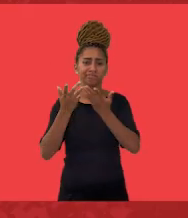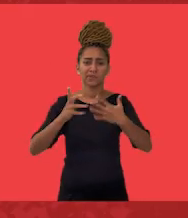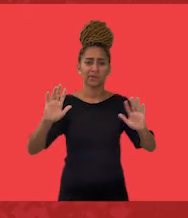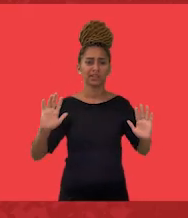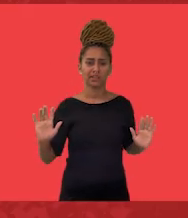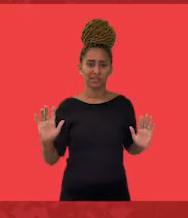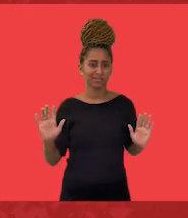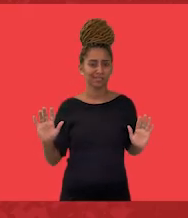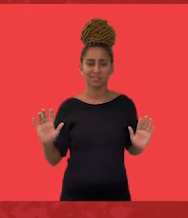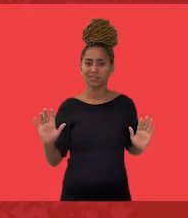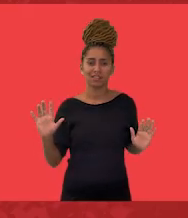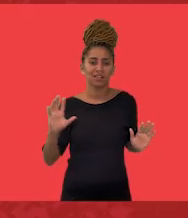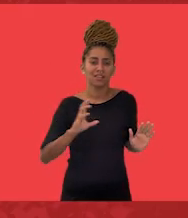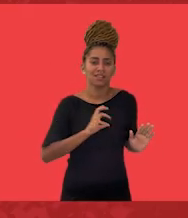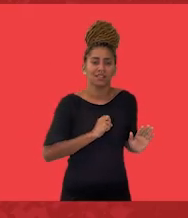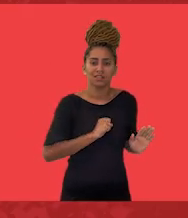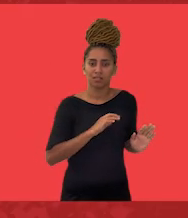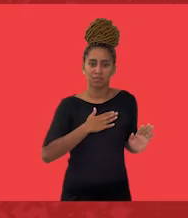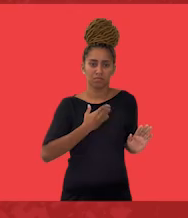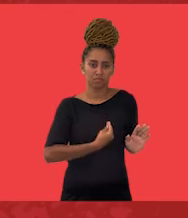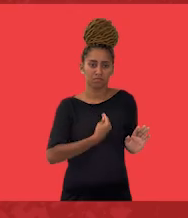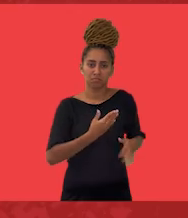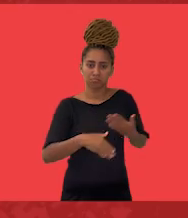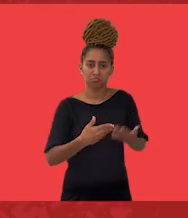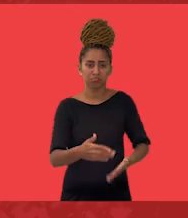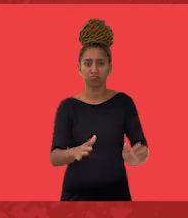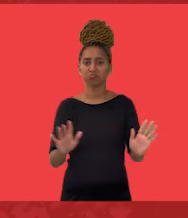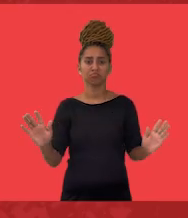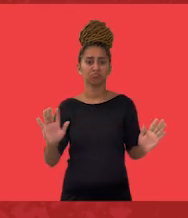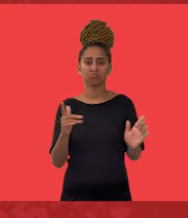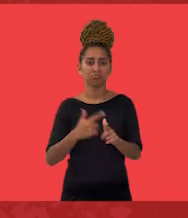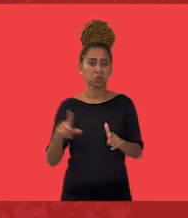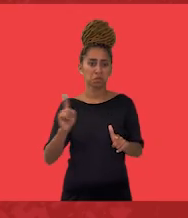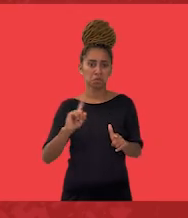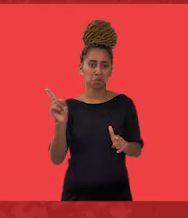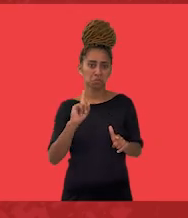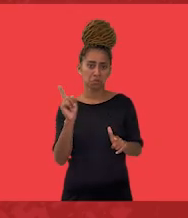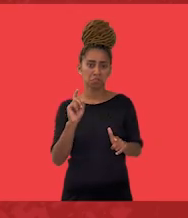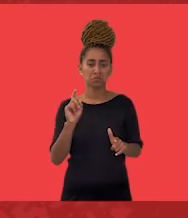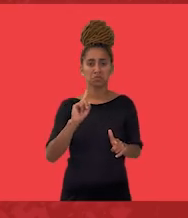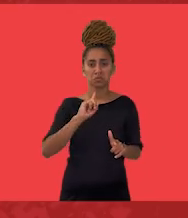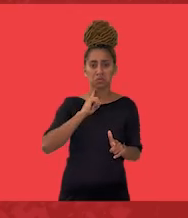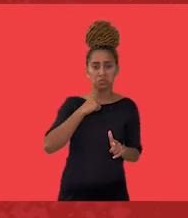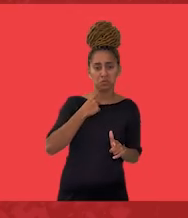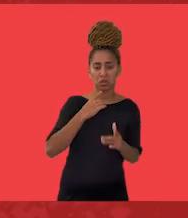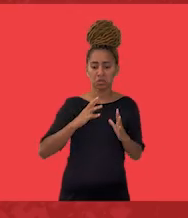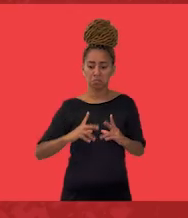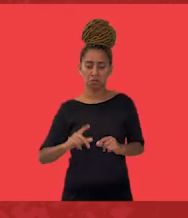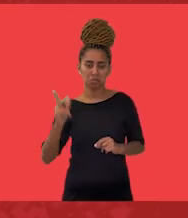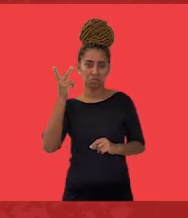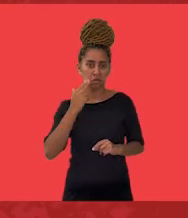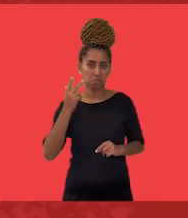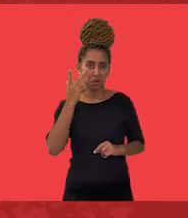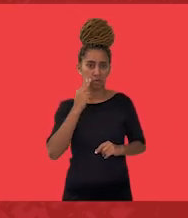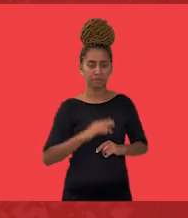um corpo rebelde, rendido. Suor e açúcar.